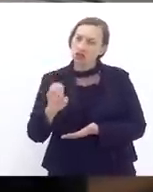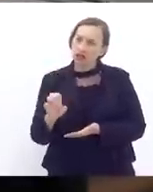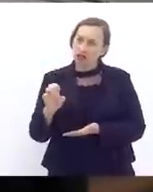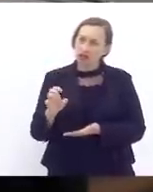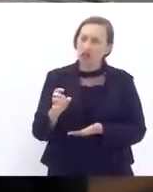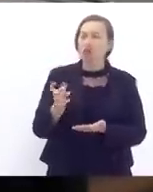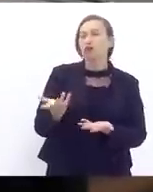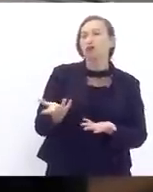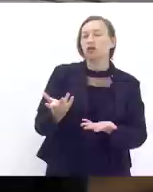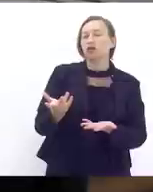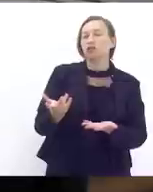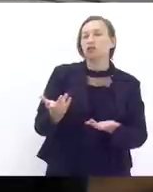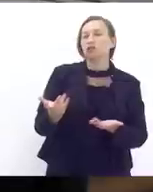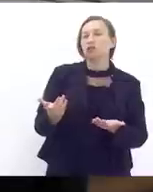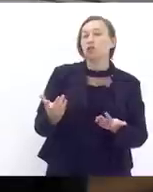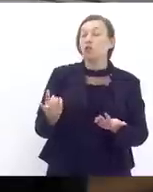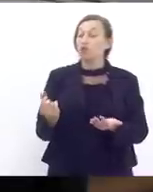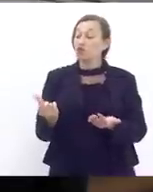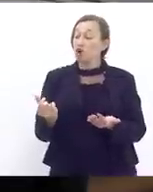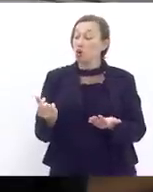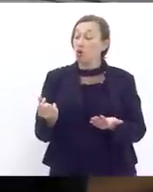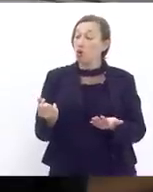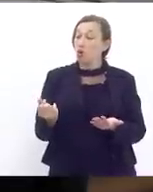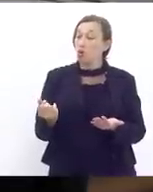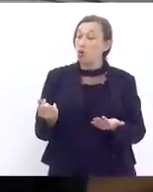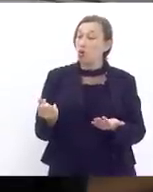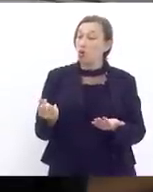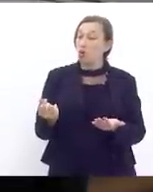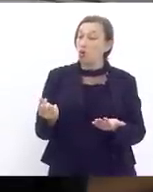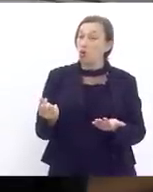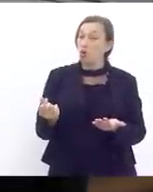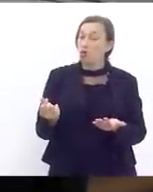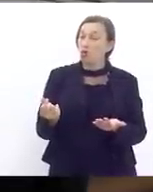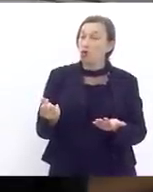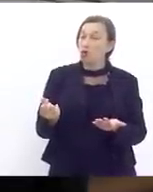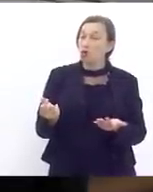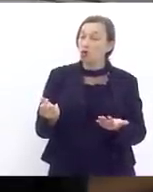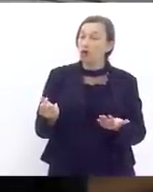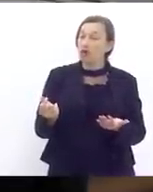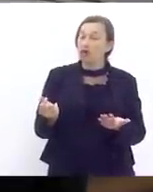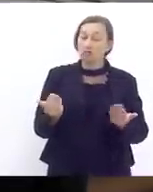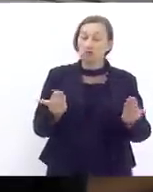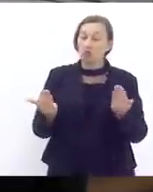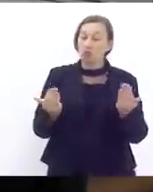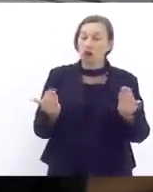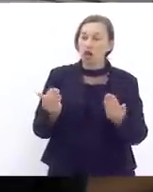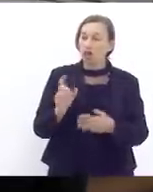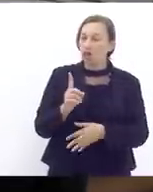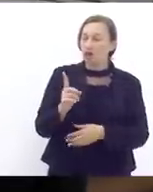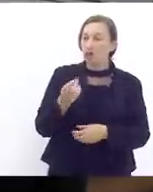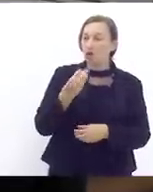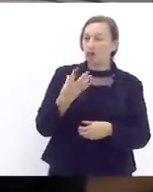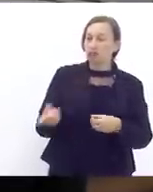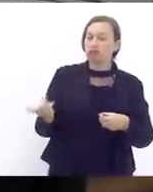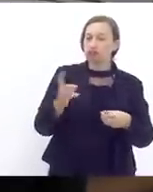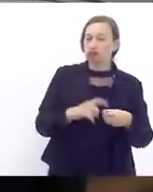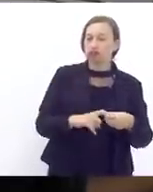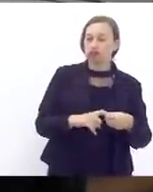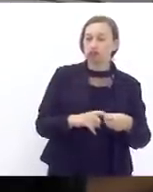com os valores né mínimos necessários para compor o retroativo